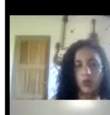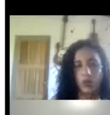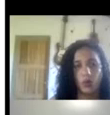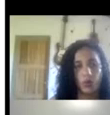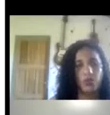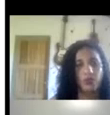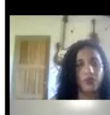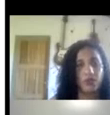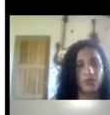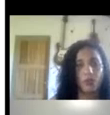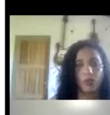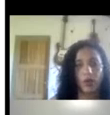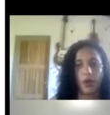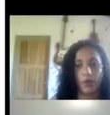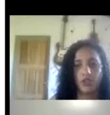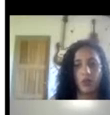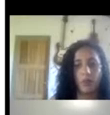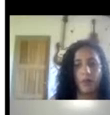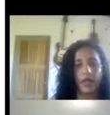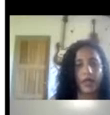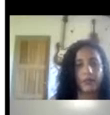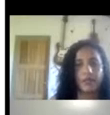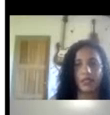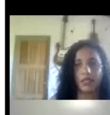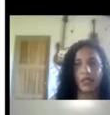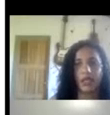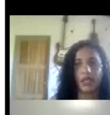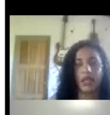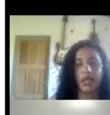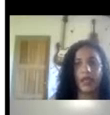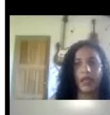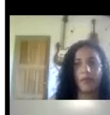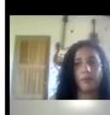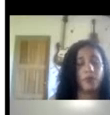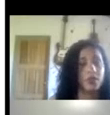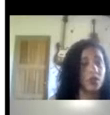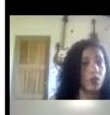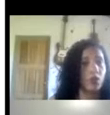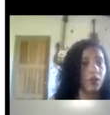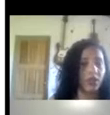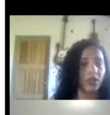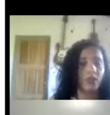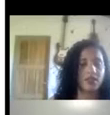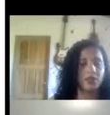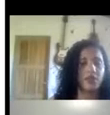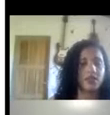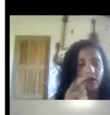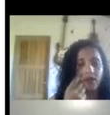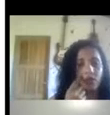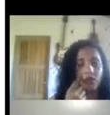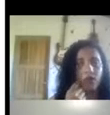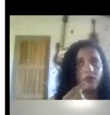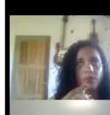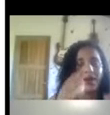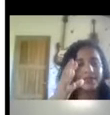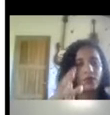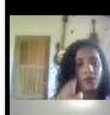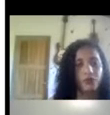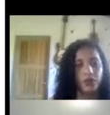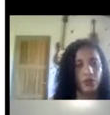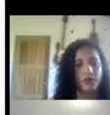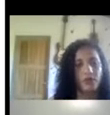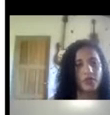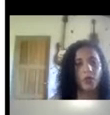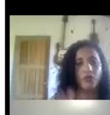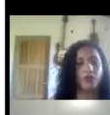Muito, muito, muito difícil. Muito, realmente, complicado, assim. Por isso que eu tento o máximo possível passar